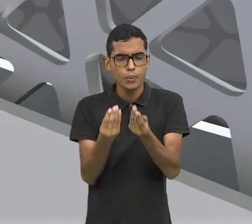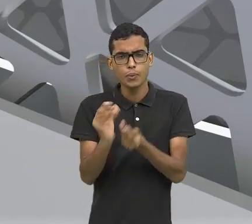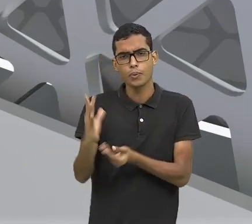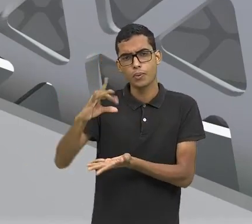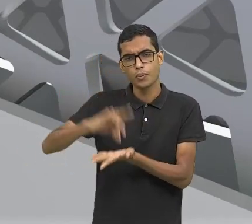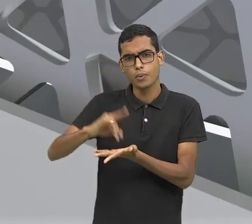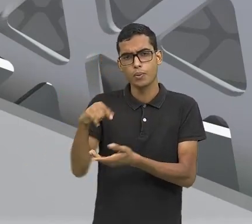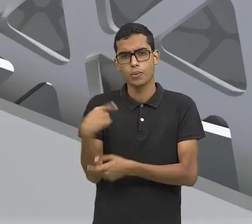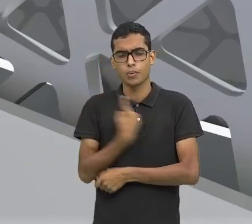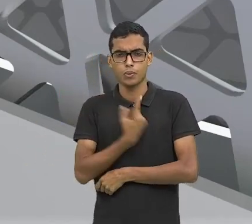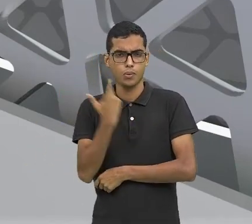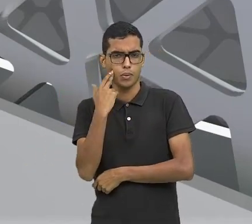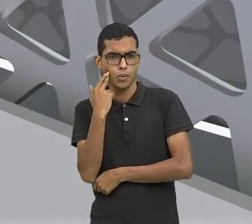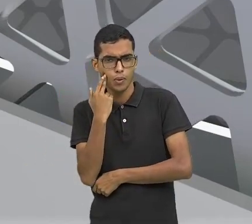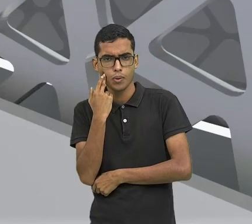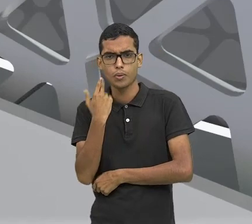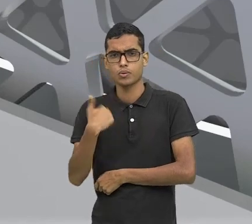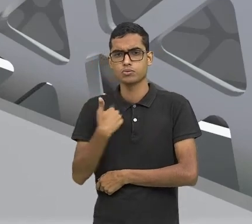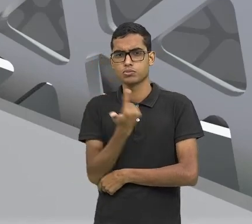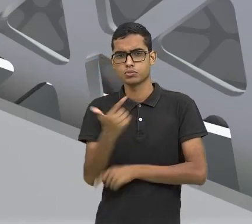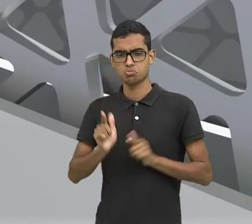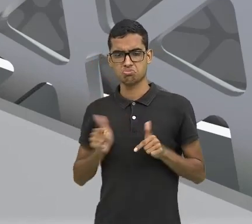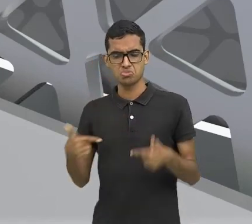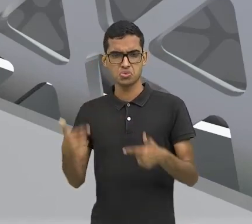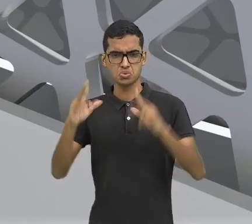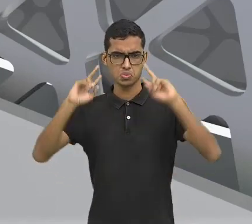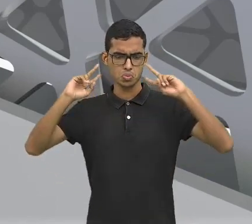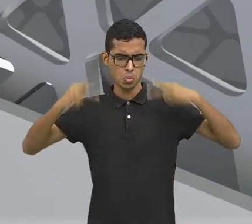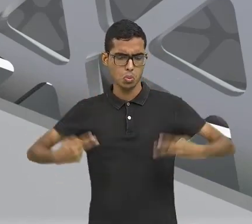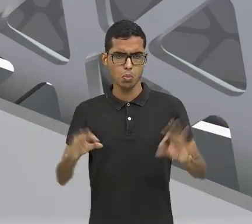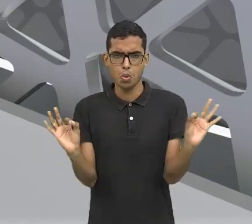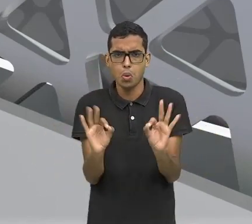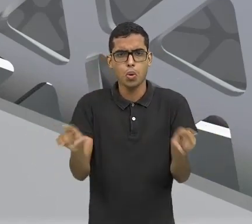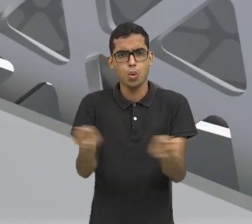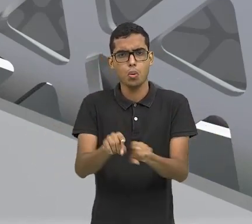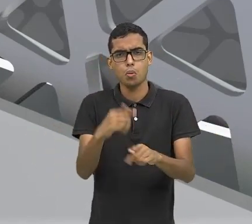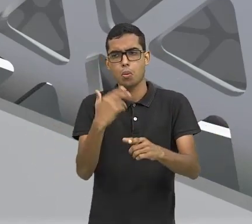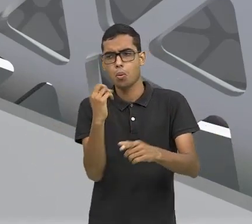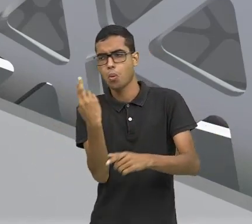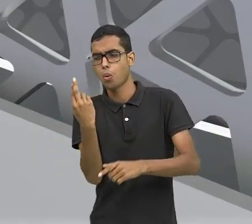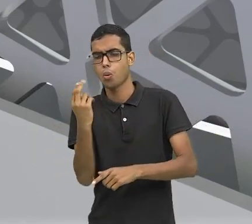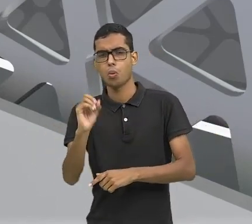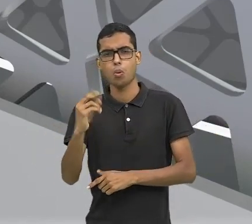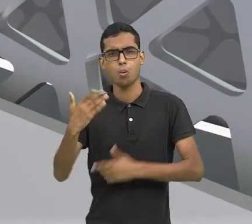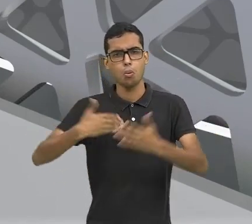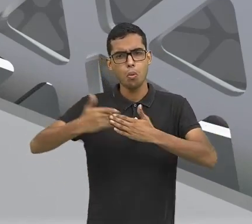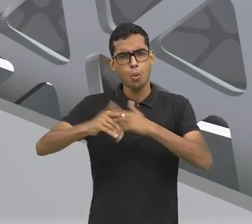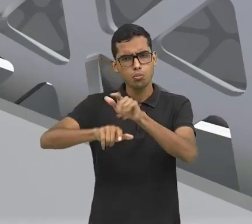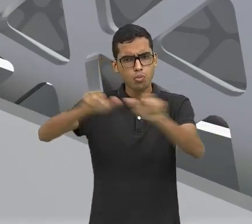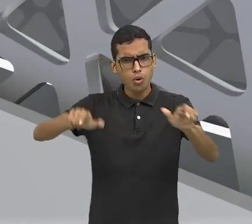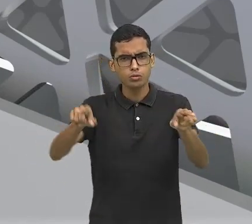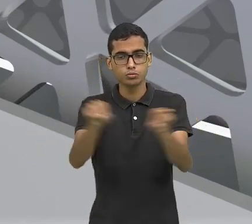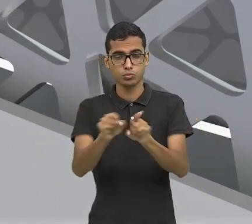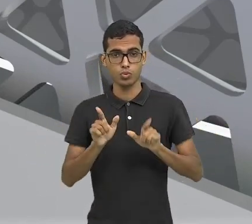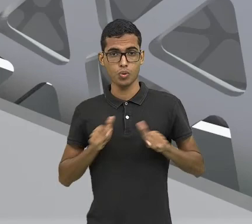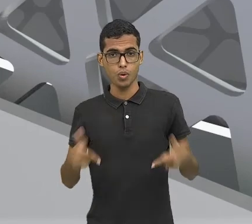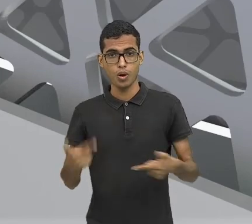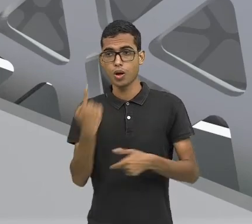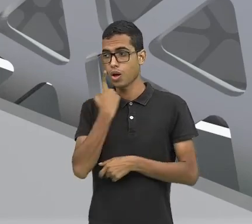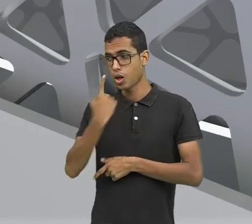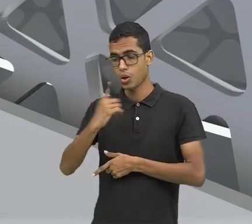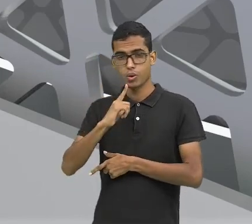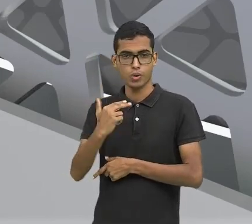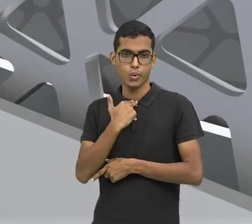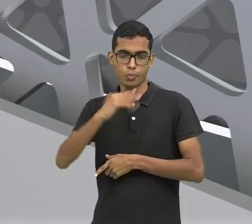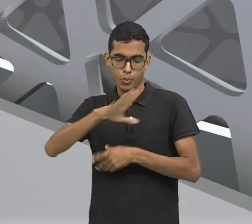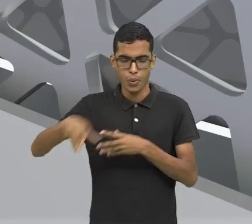acontece normalmente sem a ação humana ou de qualquer outro ser, tanto que a ação dele não pode ser atribuída